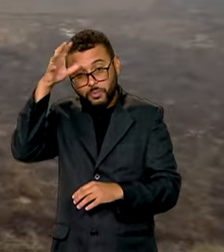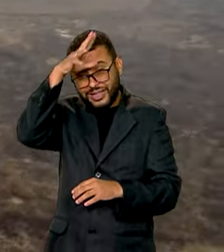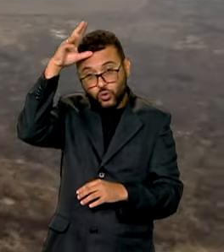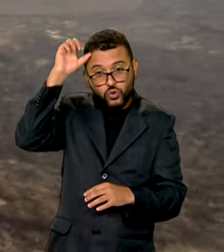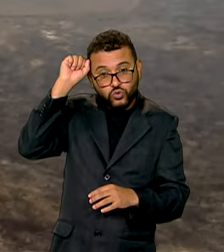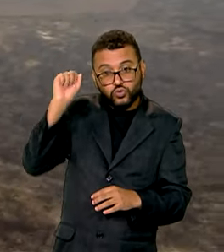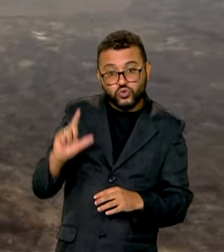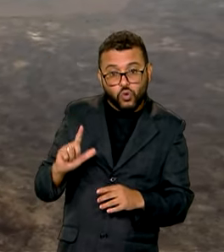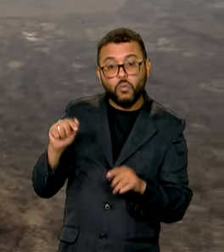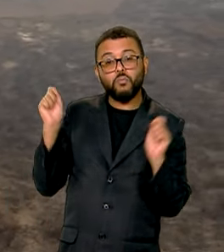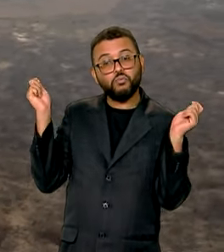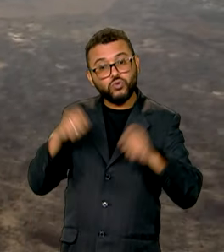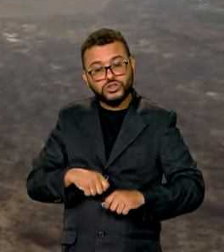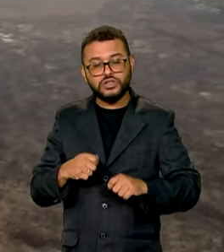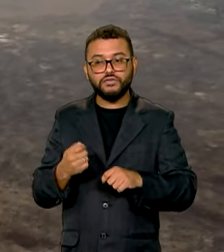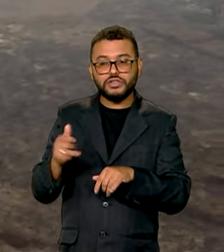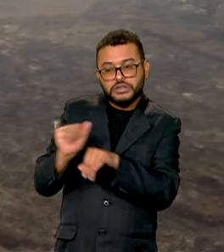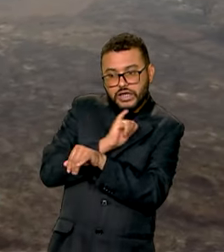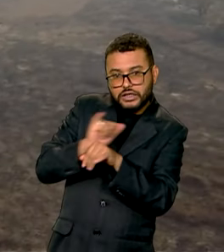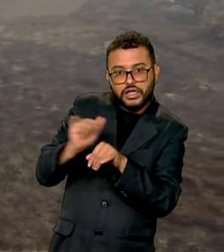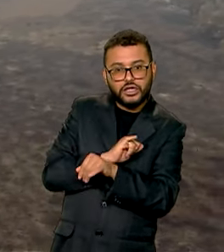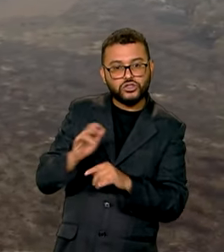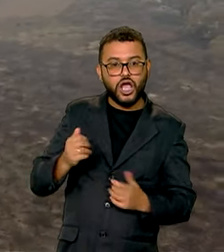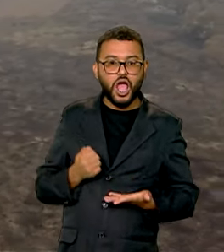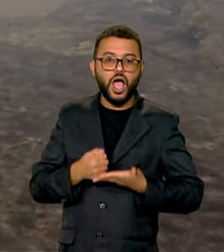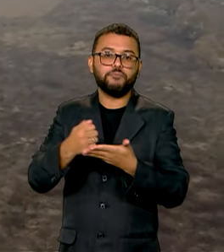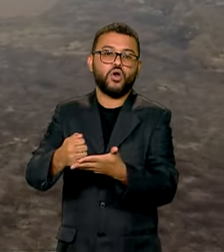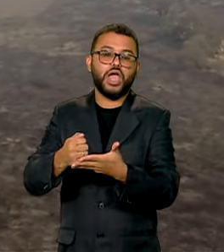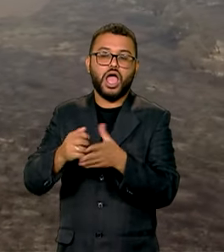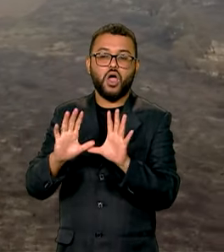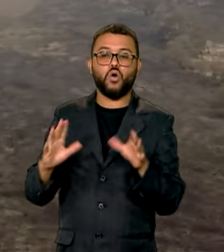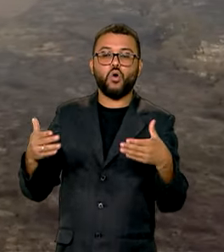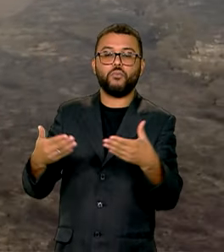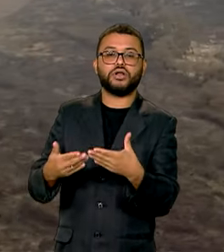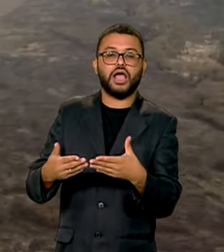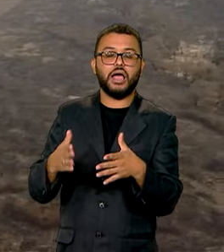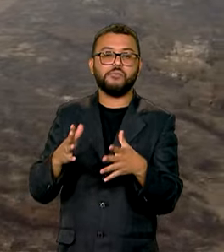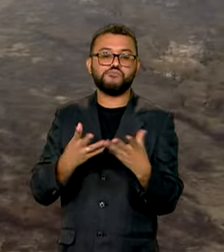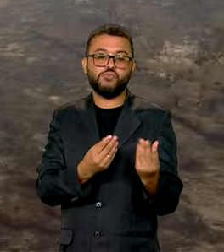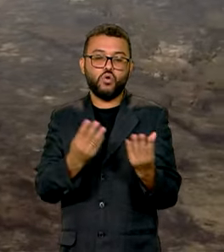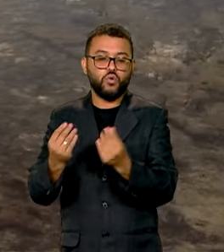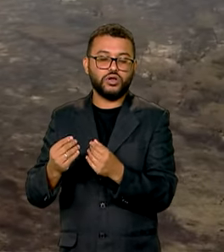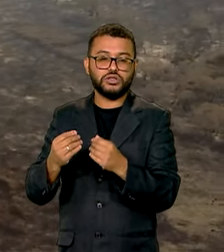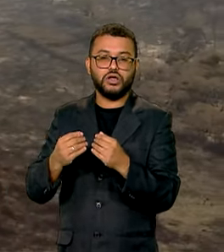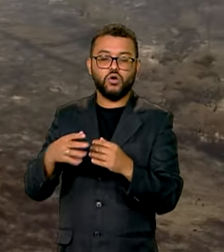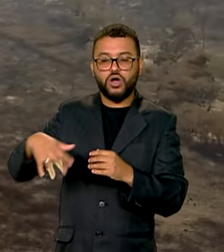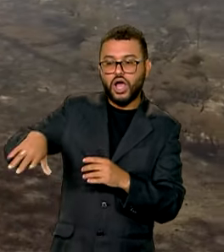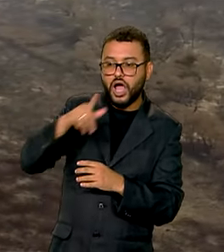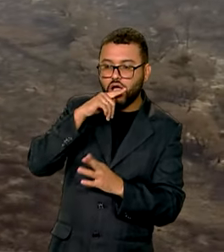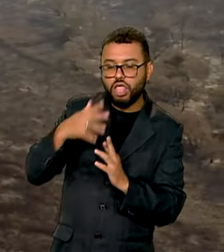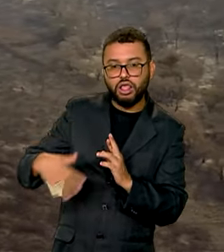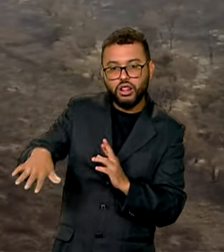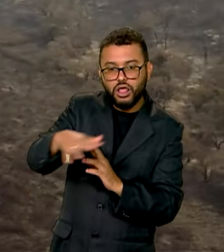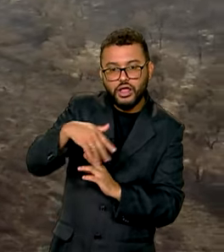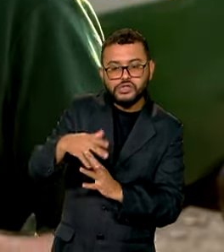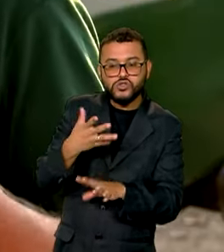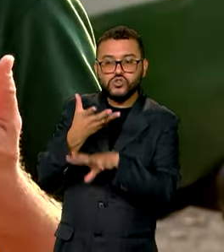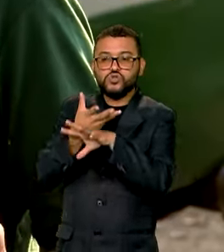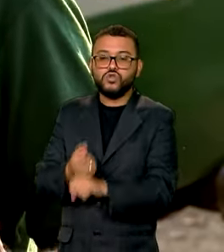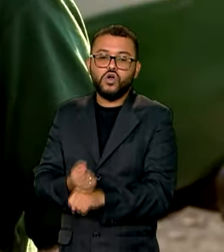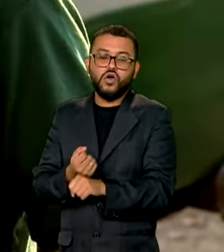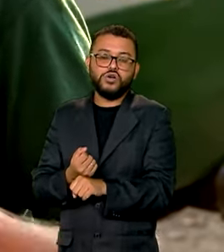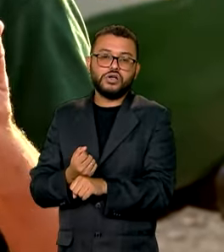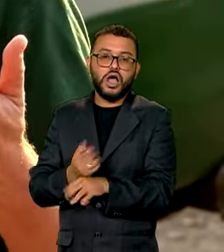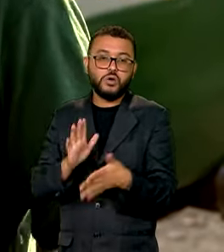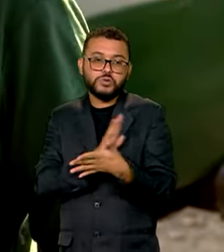Sul poderem fazer ações de Apoio às Comunidades Muitas comunidades ribeirinhas estão sofrendo com a seca